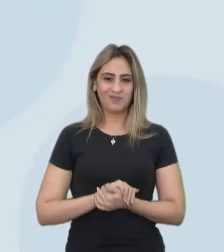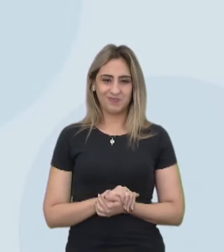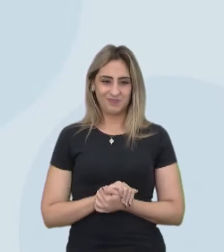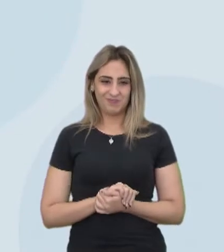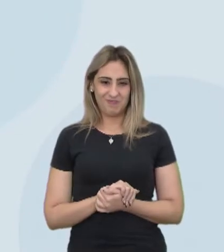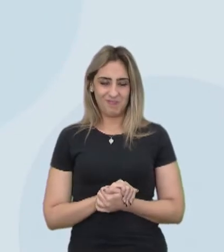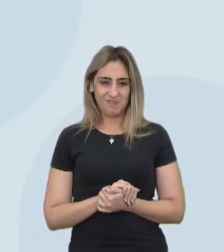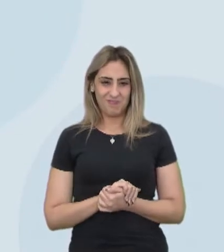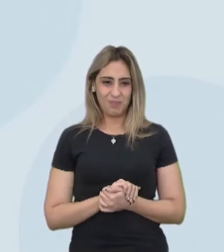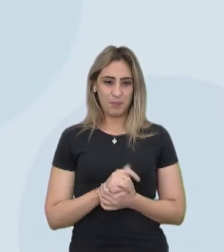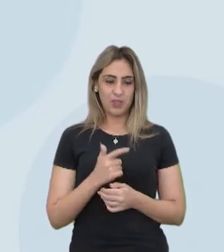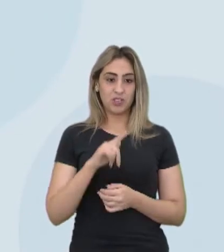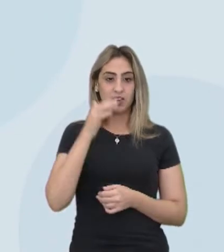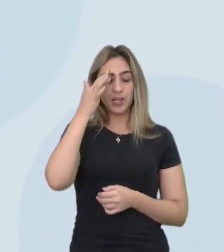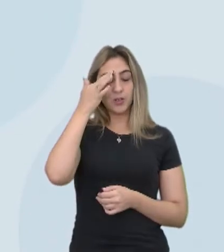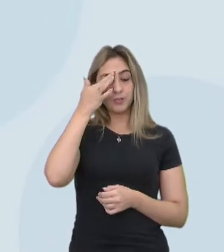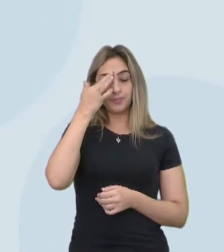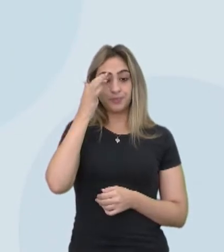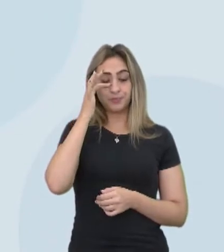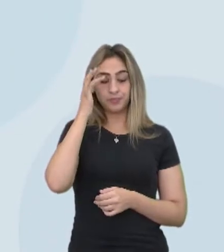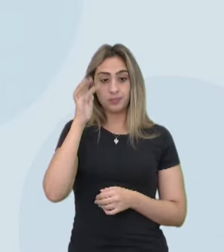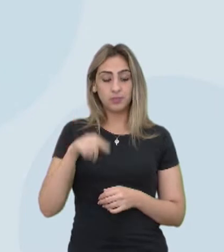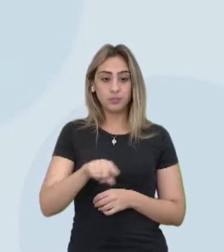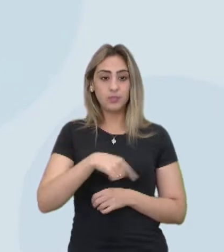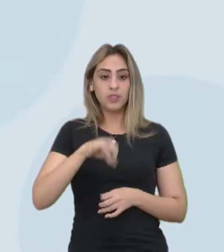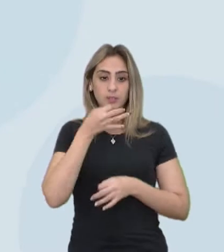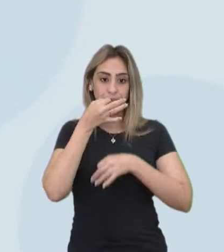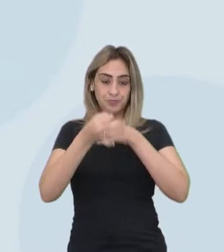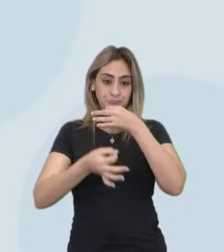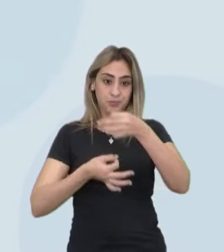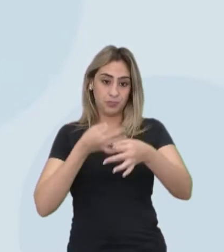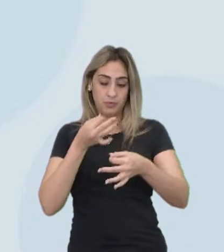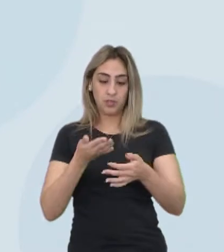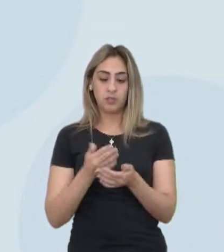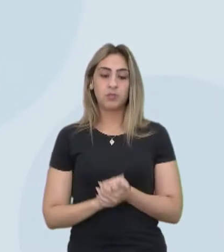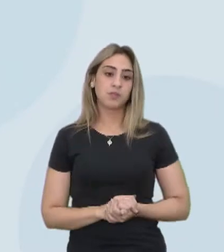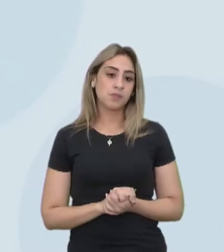para que a gente estude aí mais a fundo esses assuntos, né?